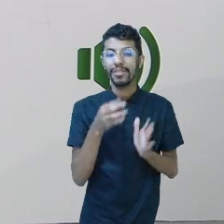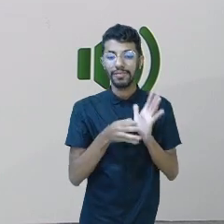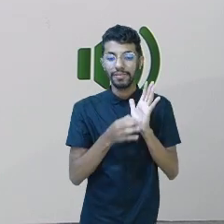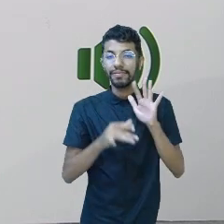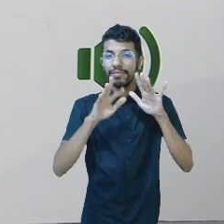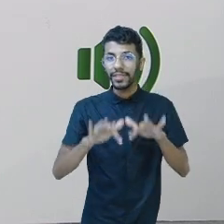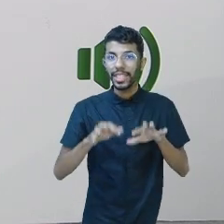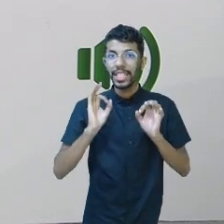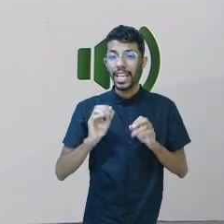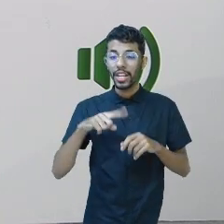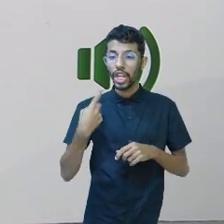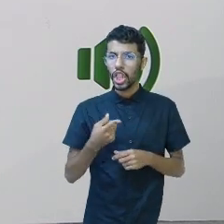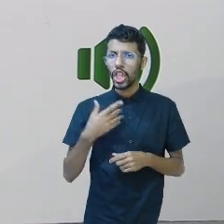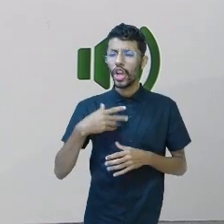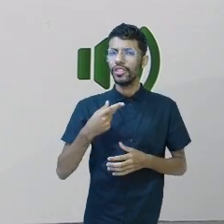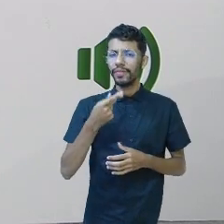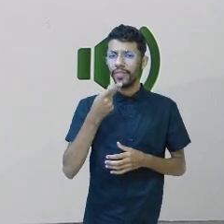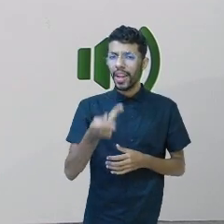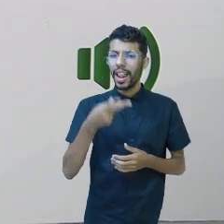aqui sempre